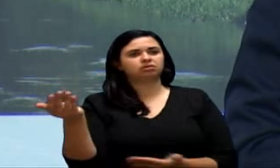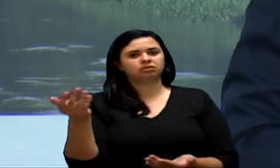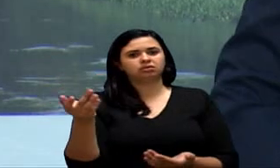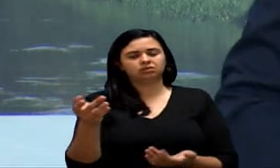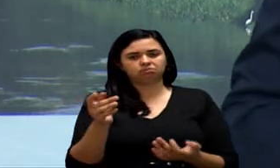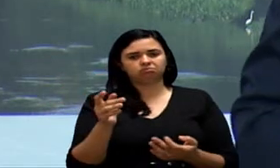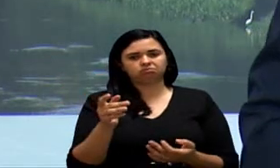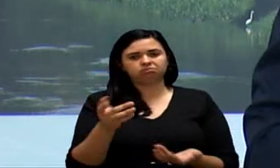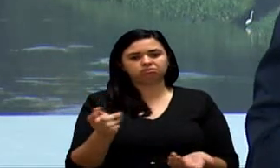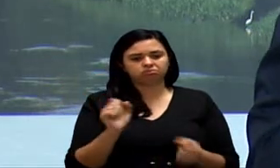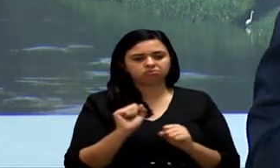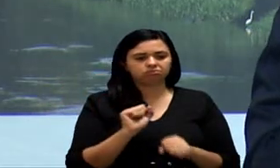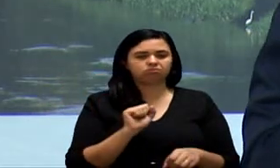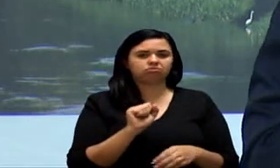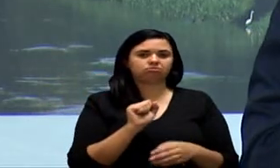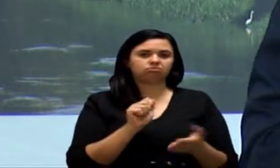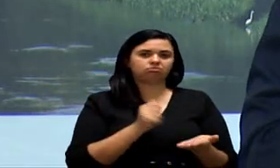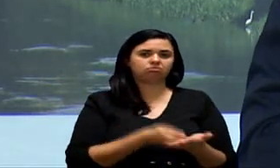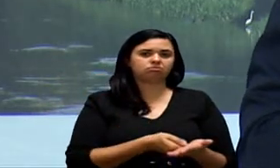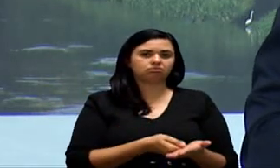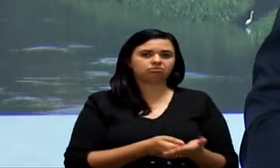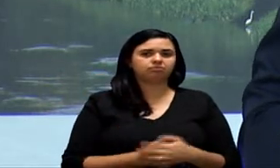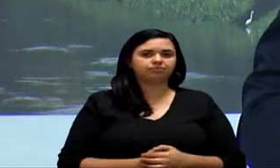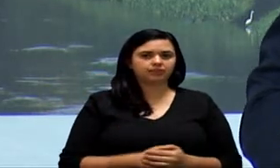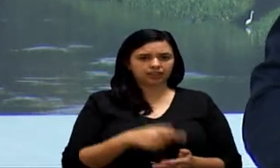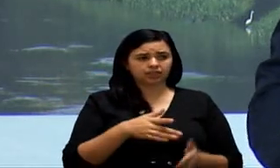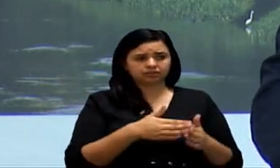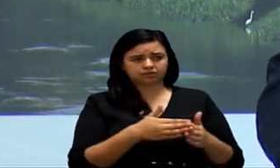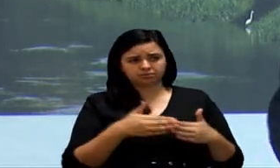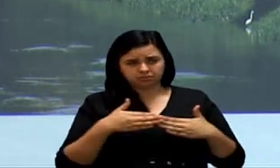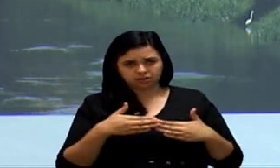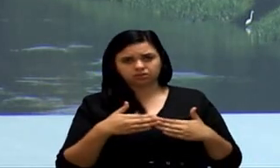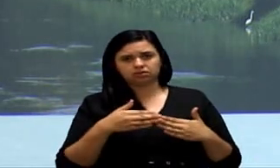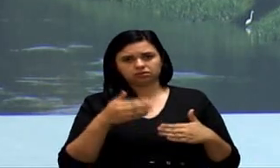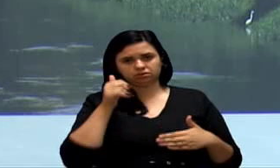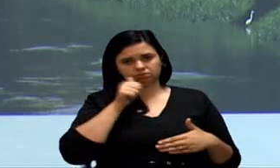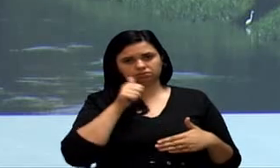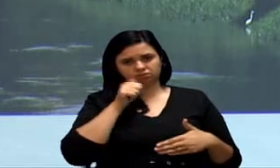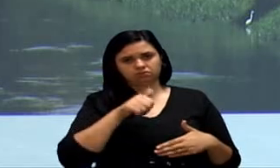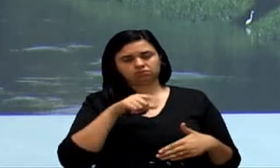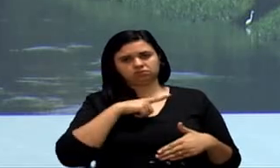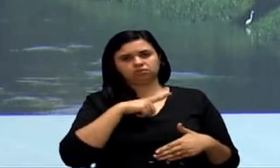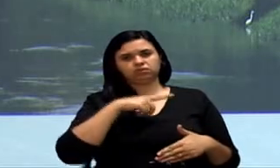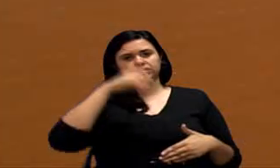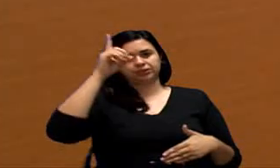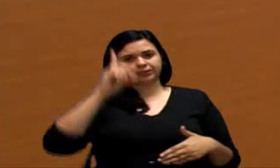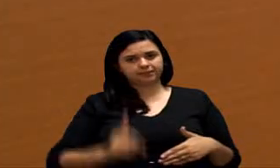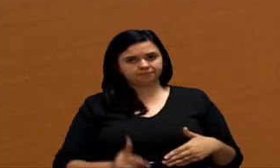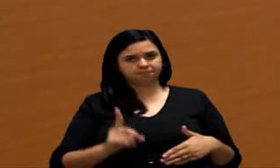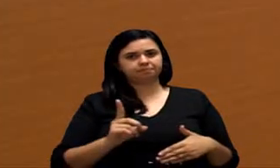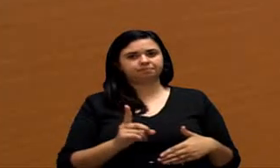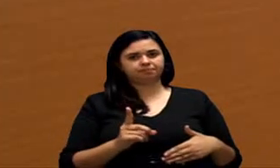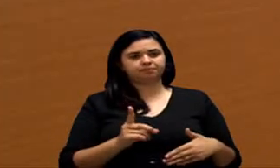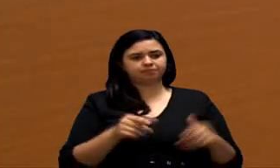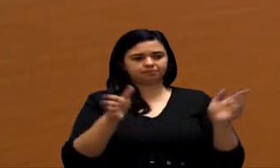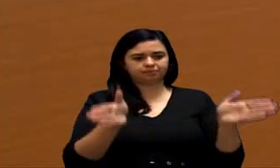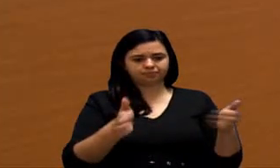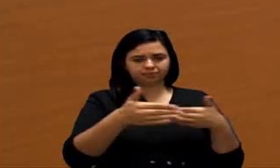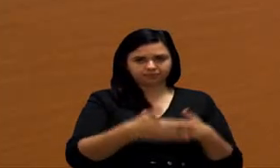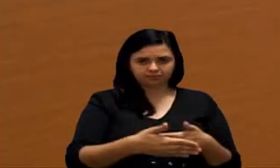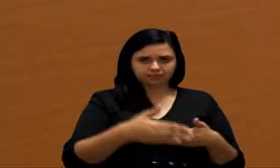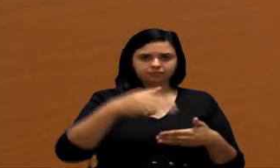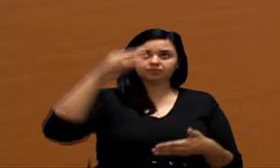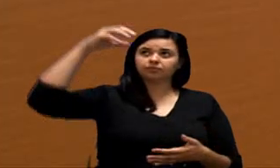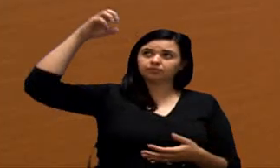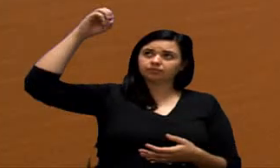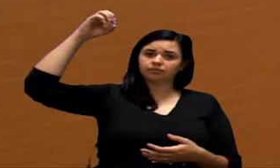pedido para que a mulher tenha direito a uma sala, que ela tenha direito com chuveiro, com